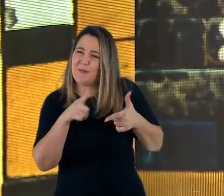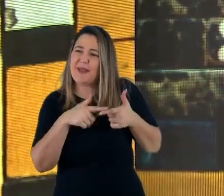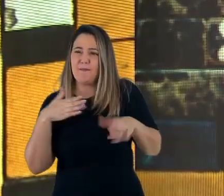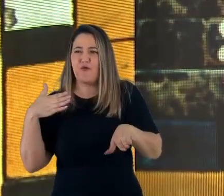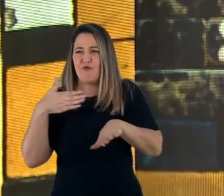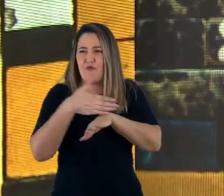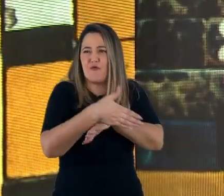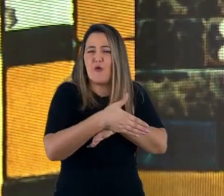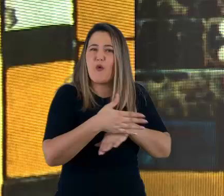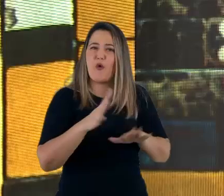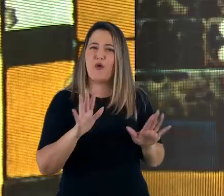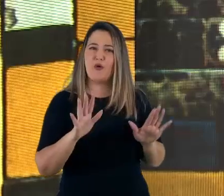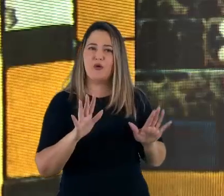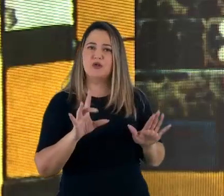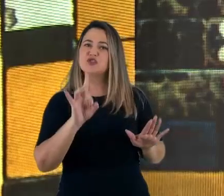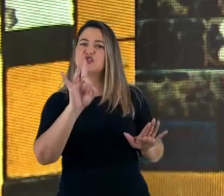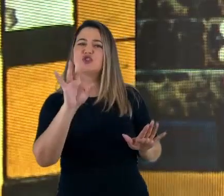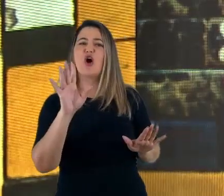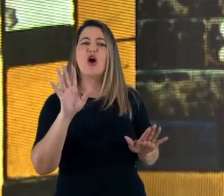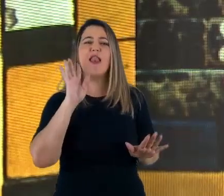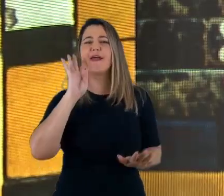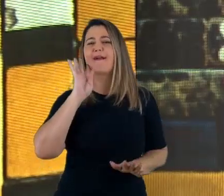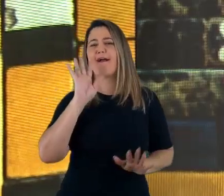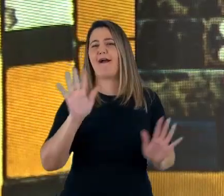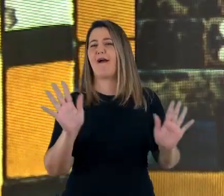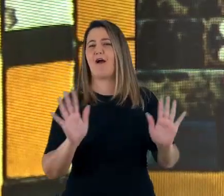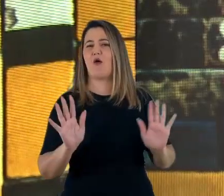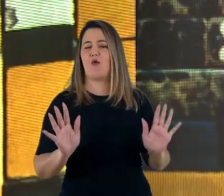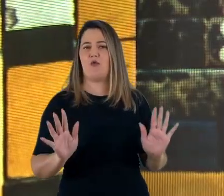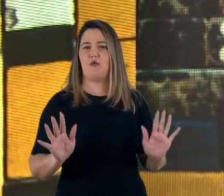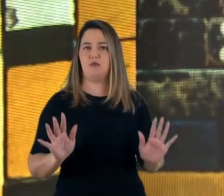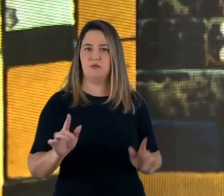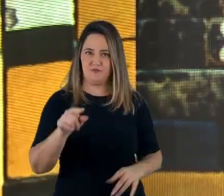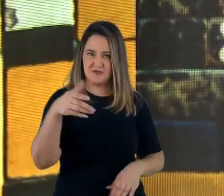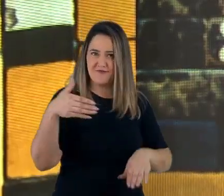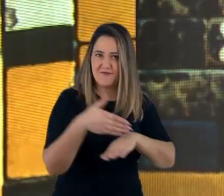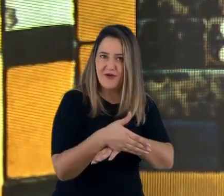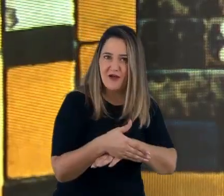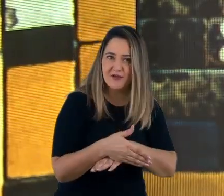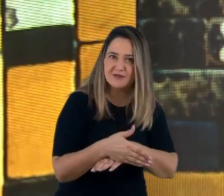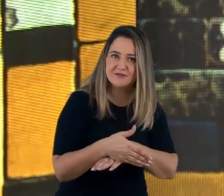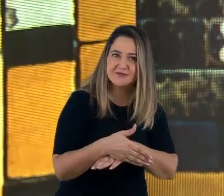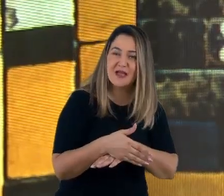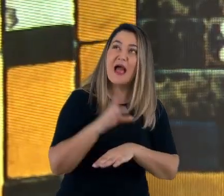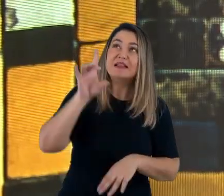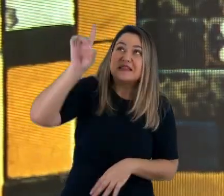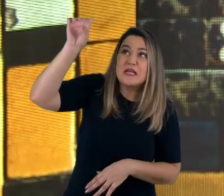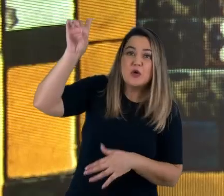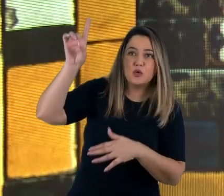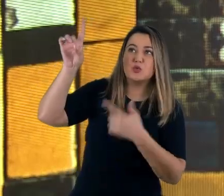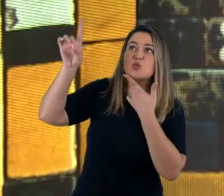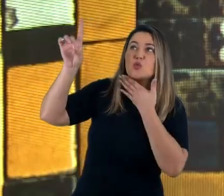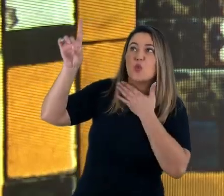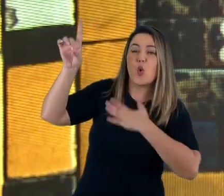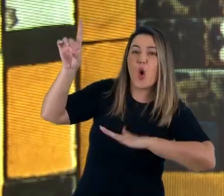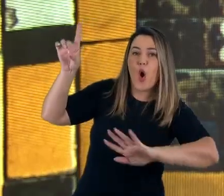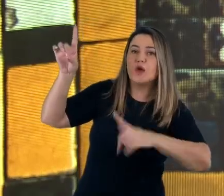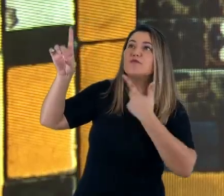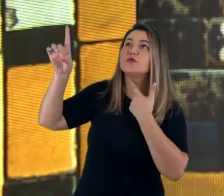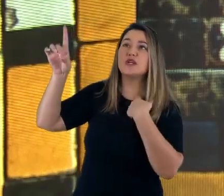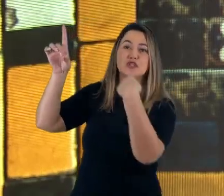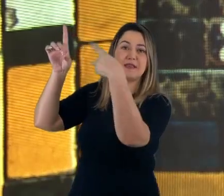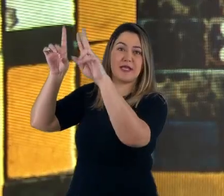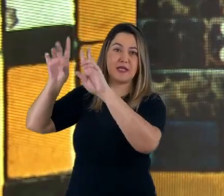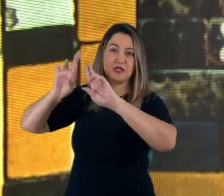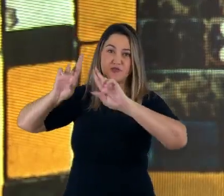não se comprometer diante do establishment, mesmo que ele fosse contrário aos ideais e aos princípios religiosos do seu Deus?